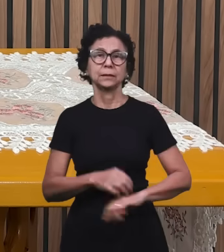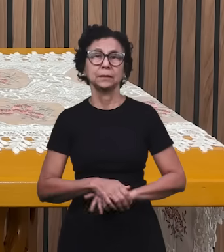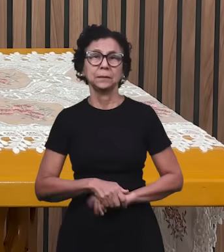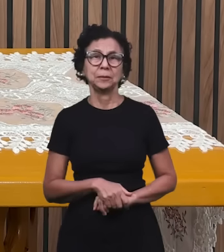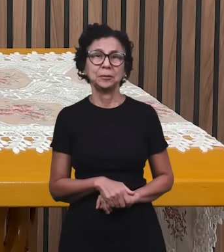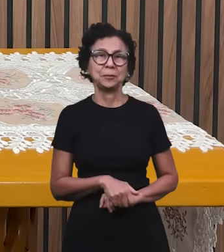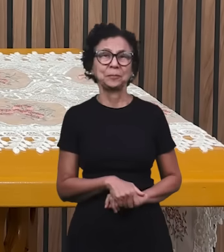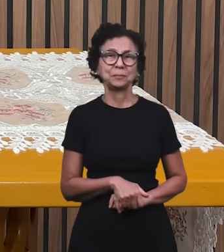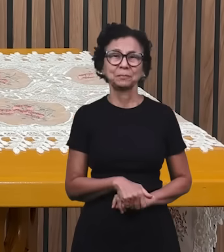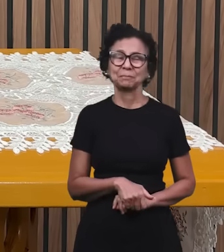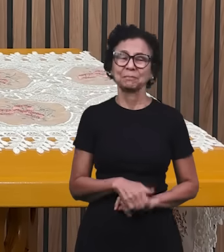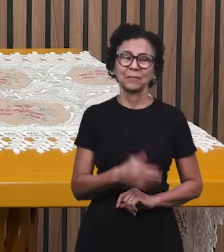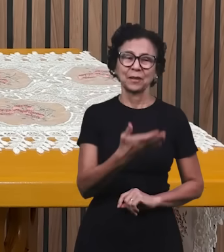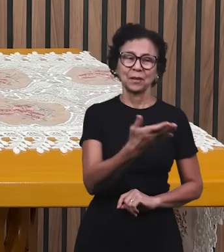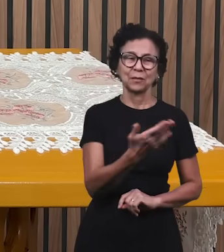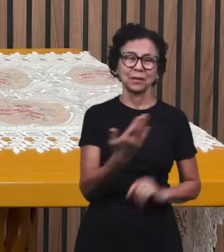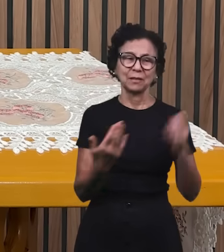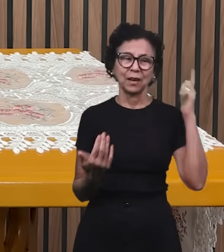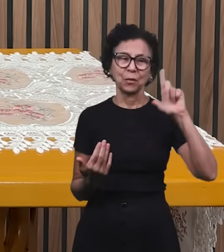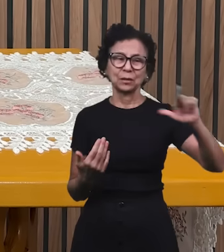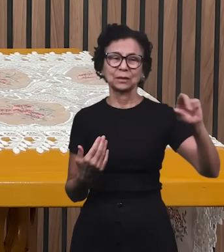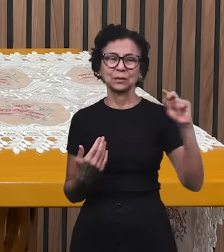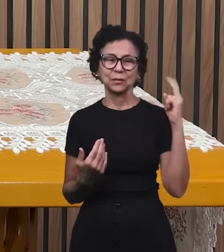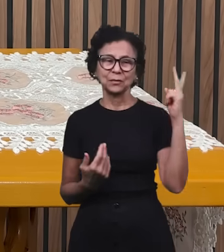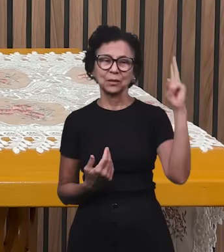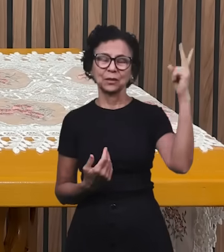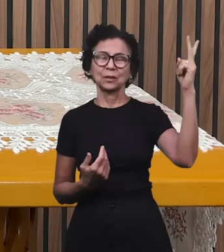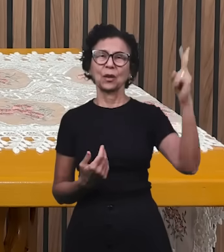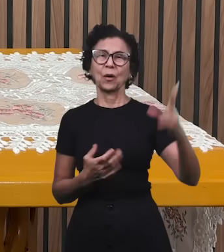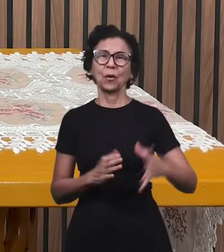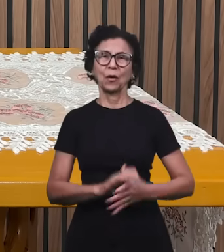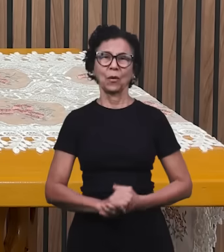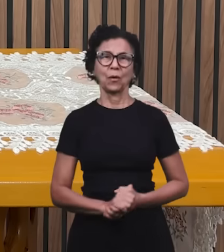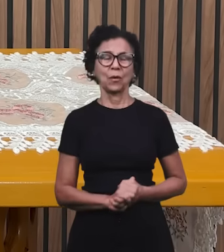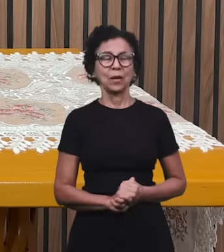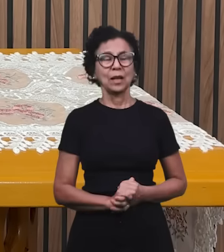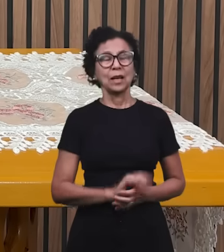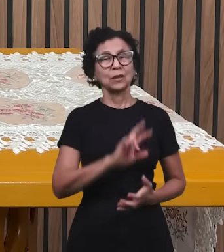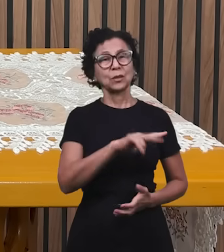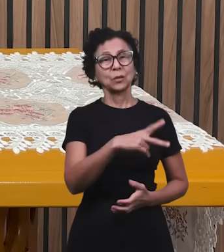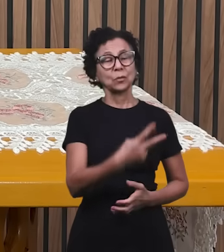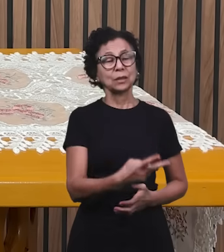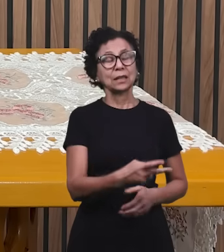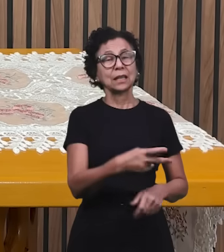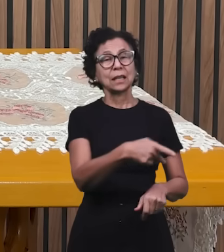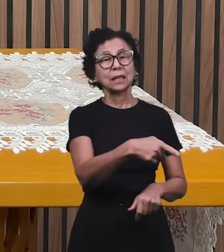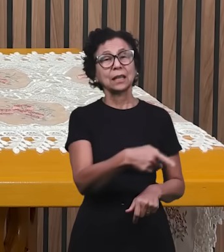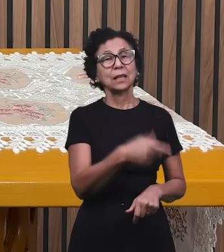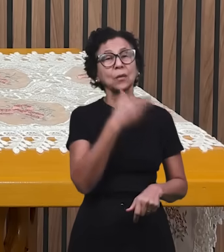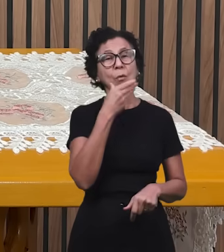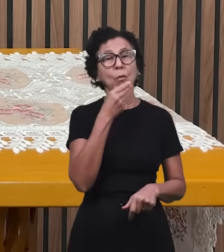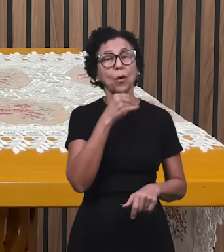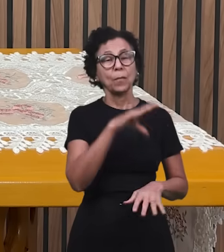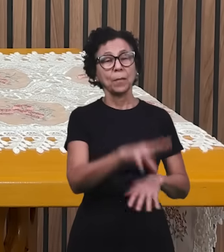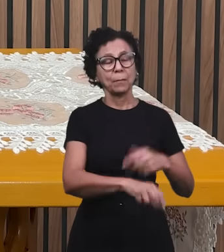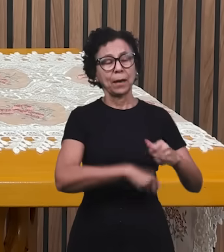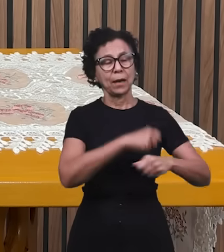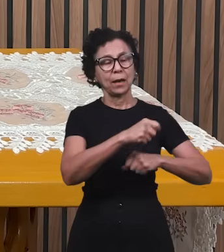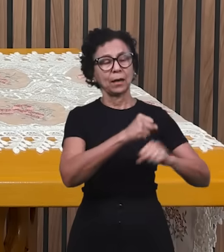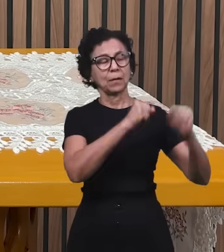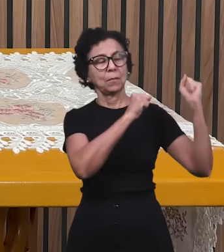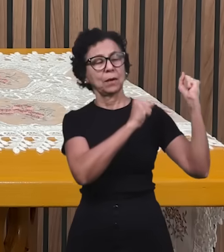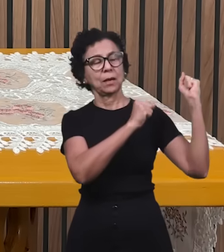de vitória para ele. Aquela maca que o carregava, agora ele carrega aquela maca. Por quê? Diante de